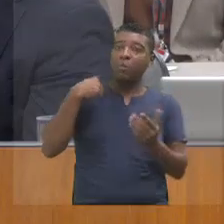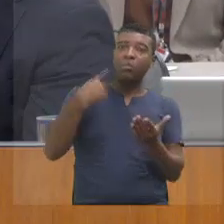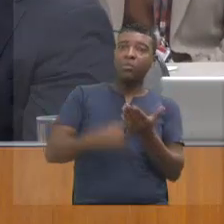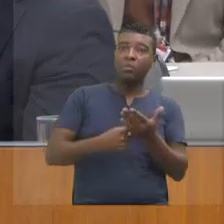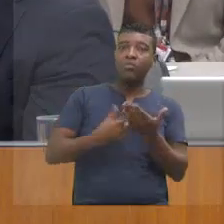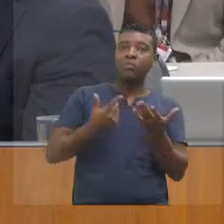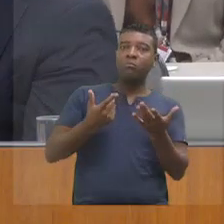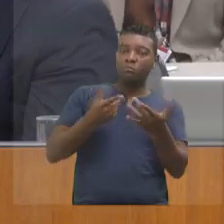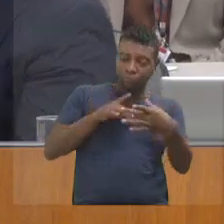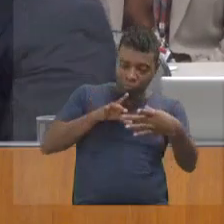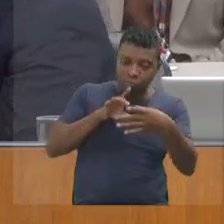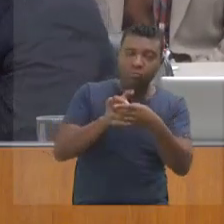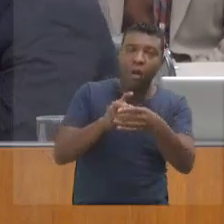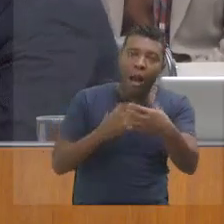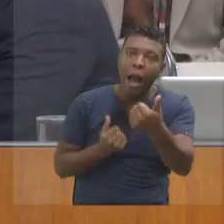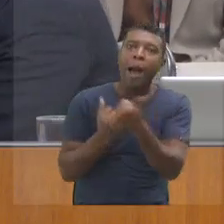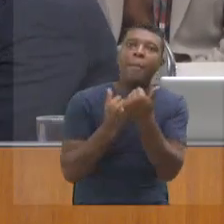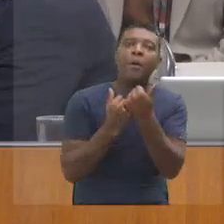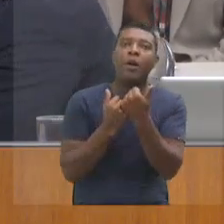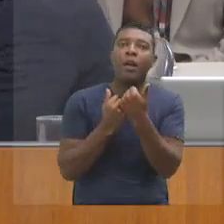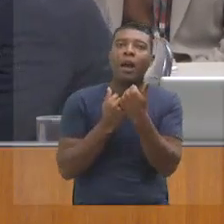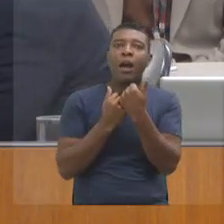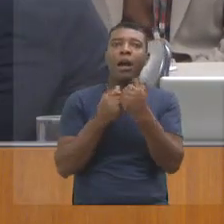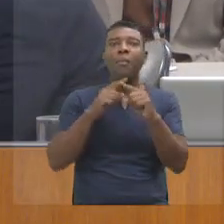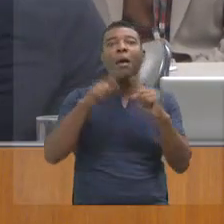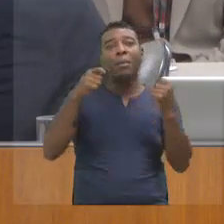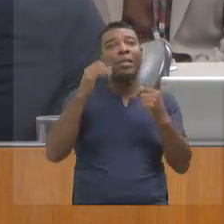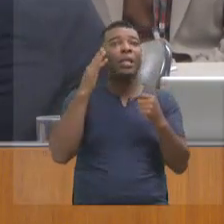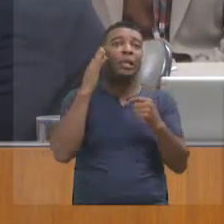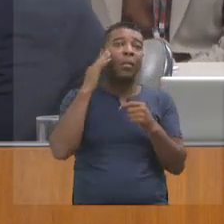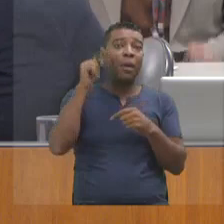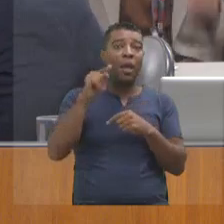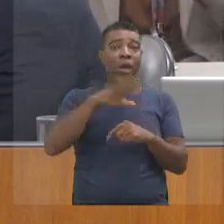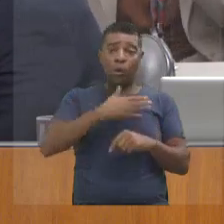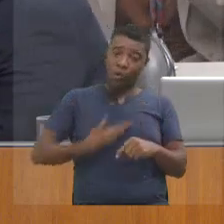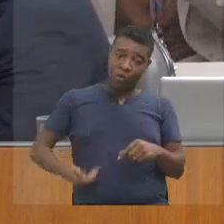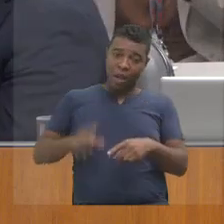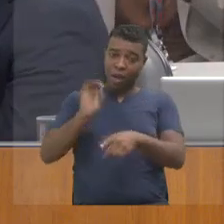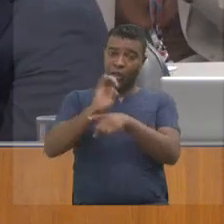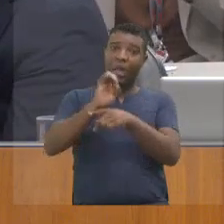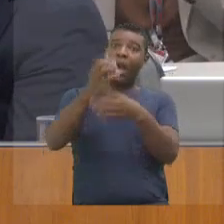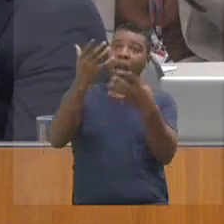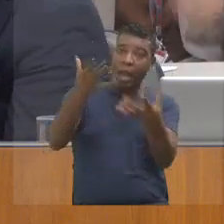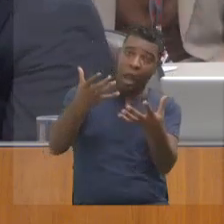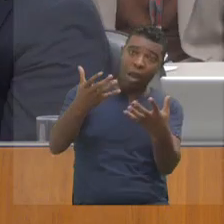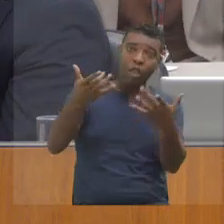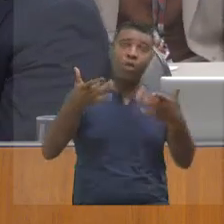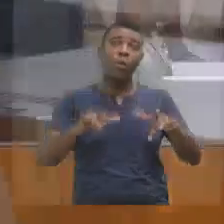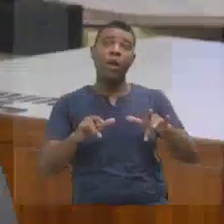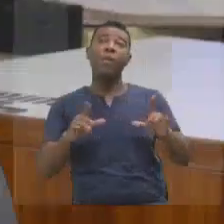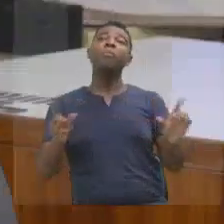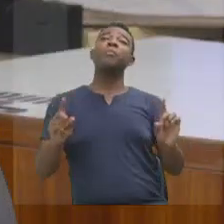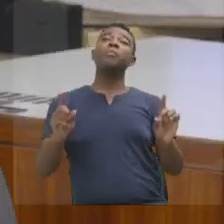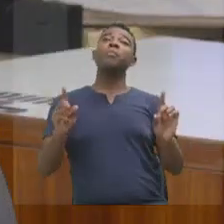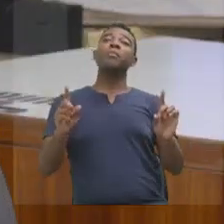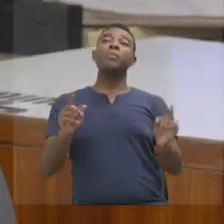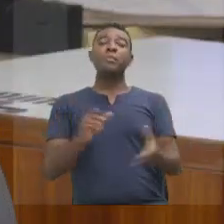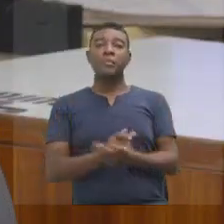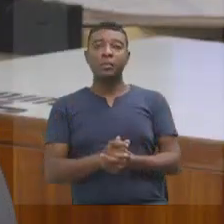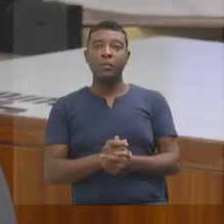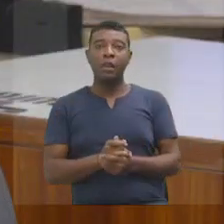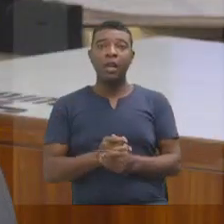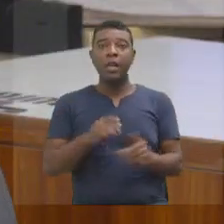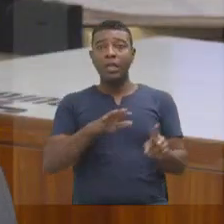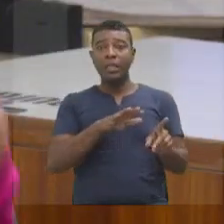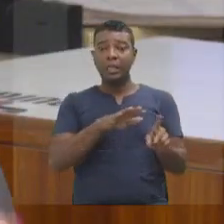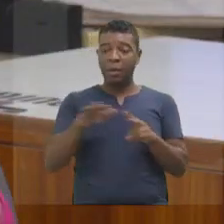apoiar isso no que eu puder mas a gente precisa saber se o governo do estado que é importante dizer que semana passada um aluno